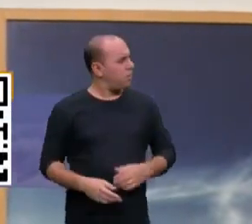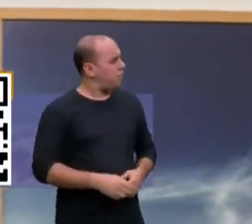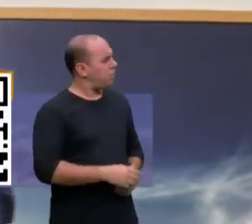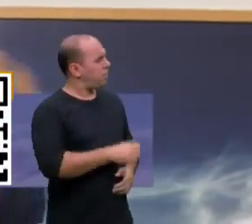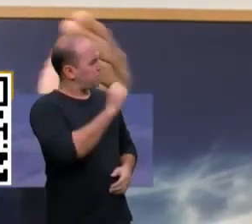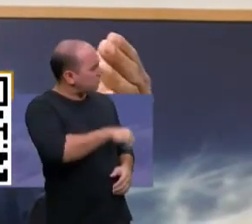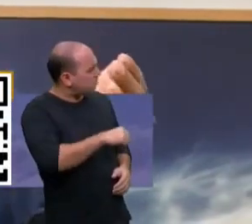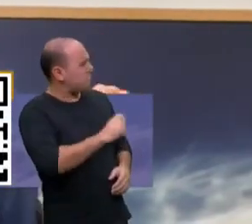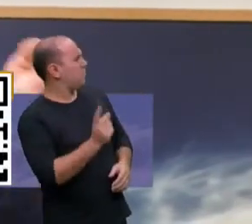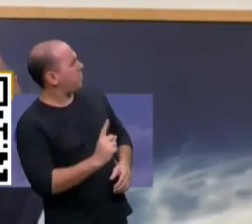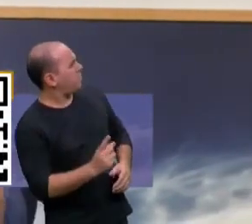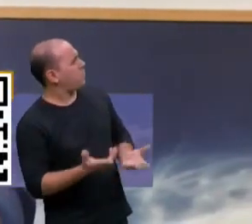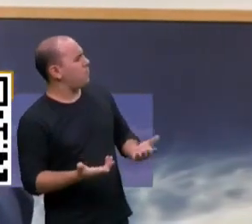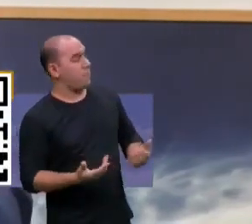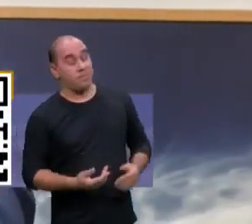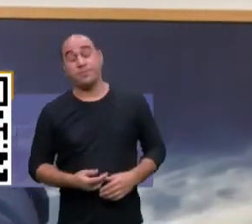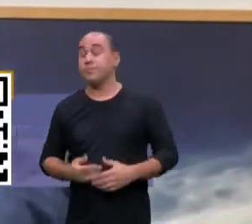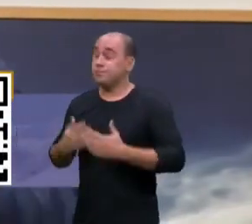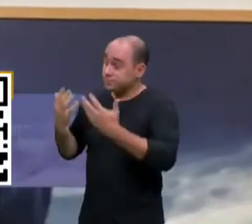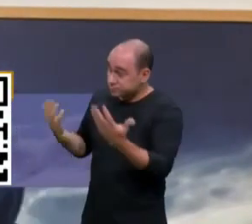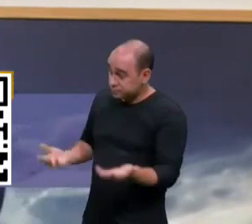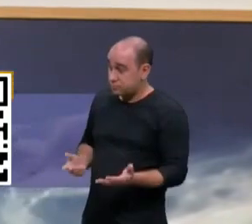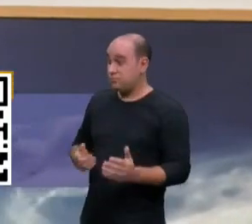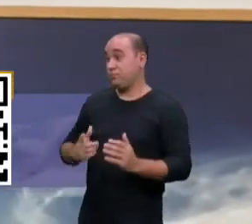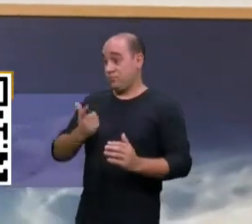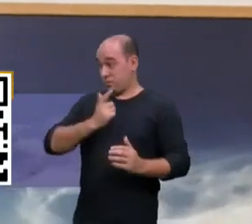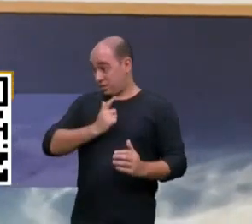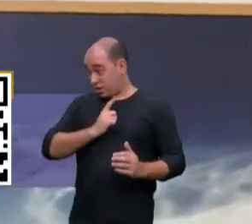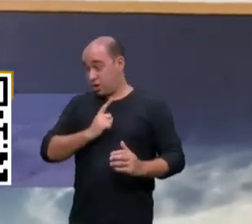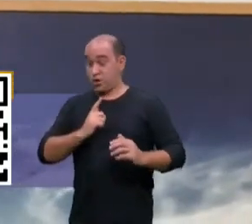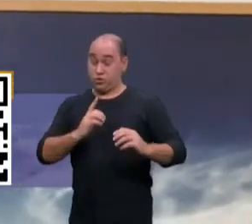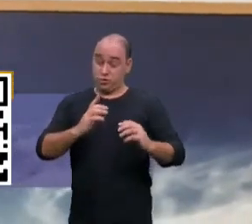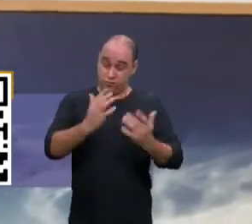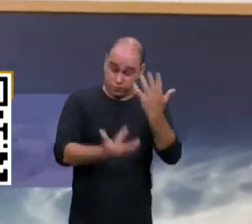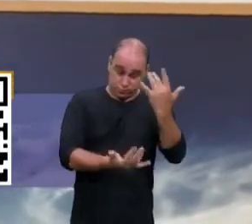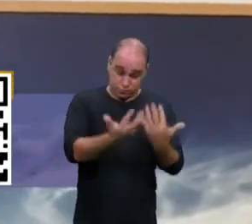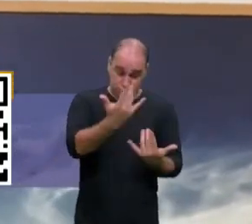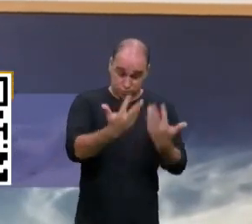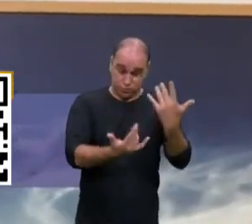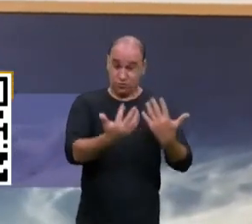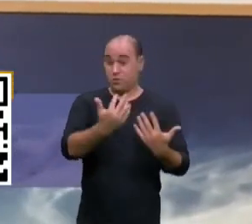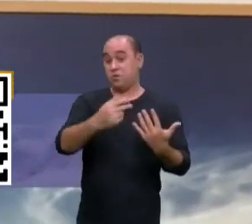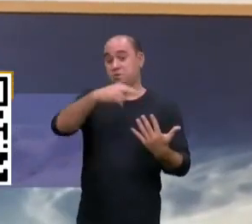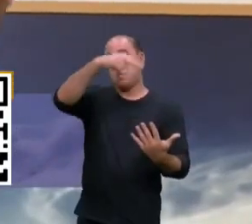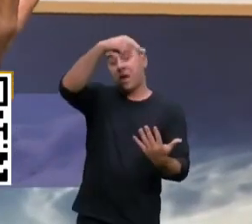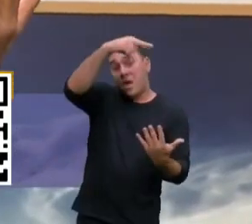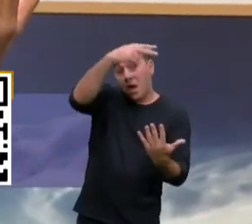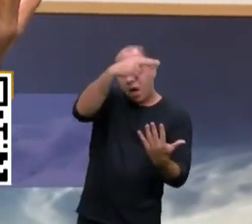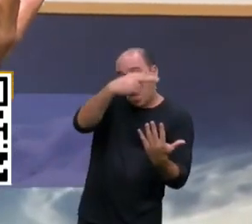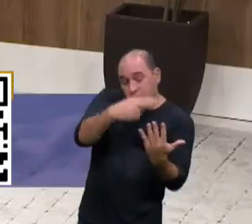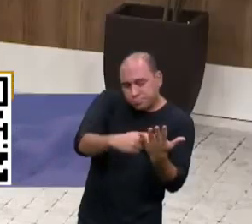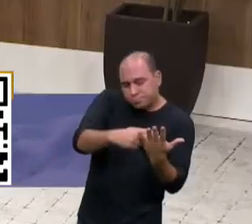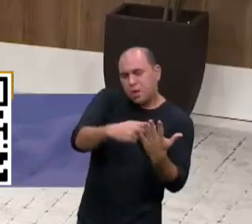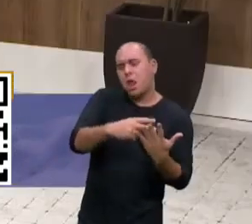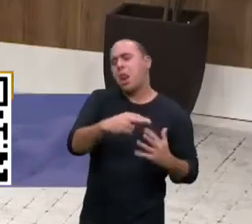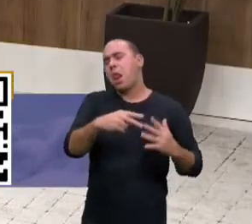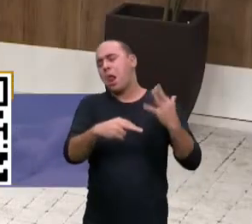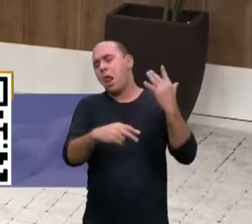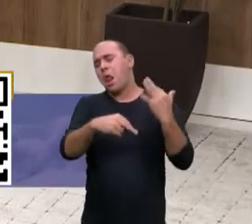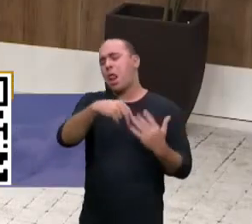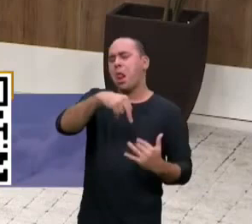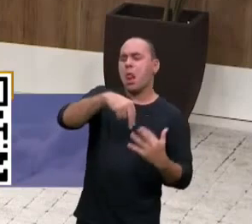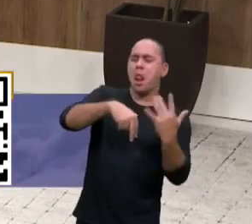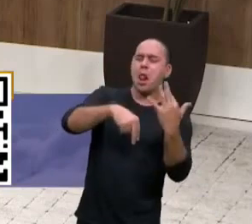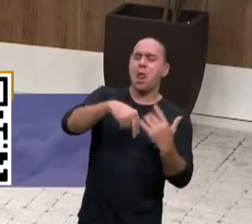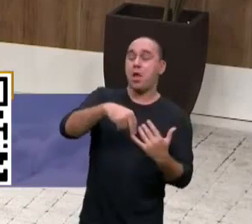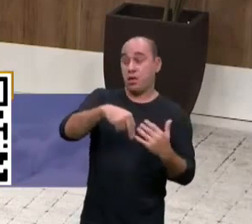ou seja esse inferno de fogo que as pessoas ficam lá dentro queimando e tal e tal como o pensamento Popular